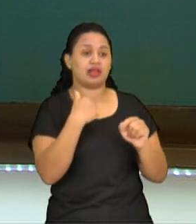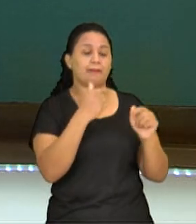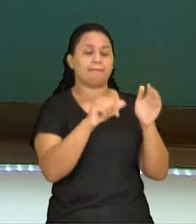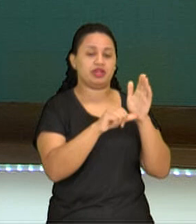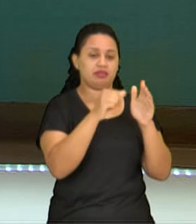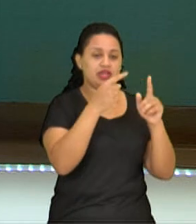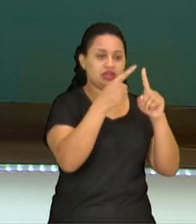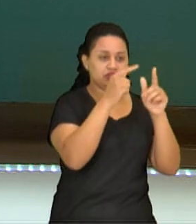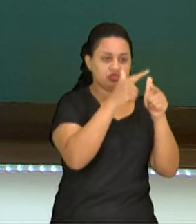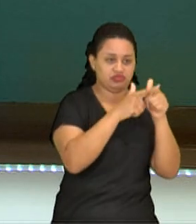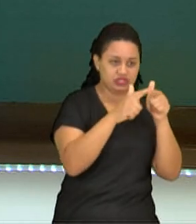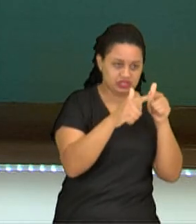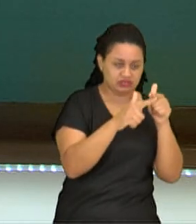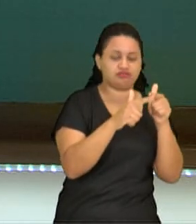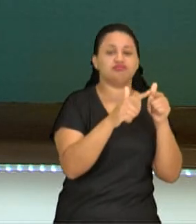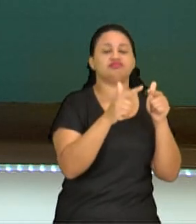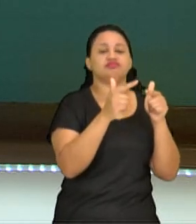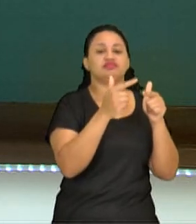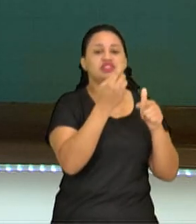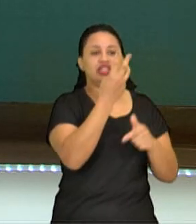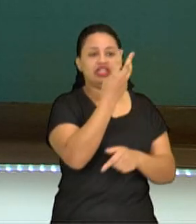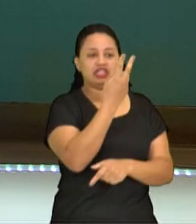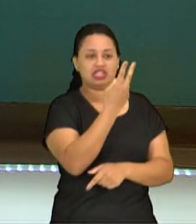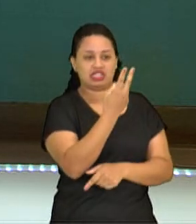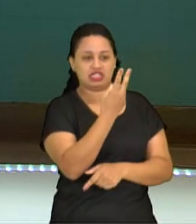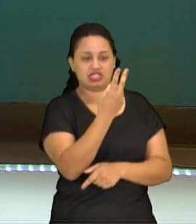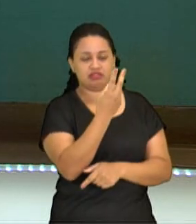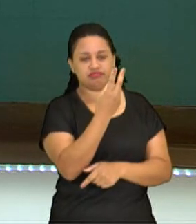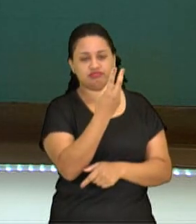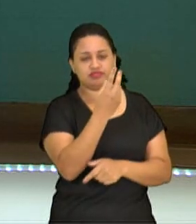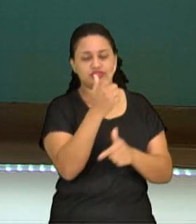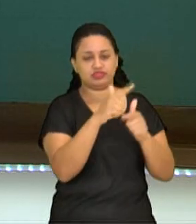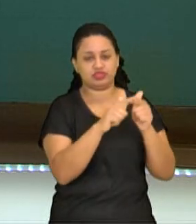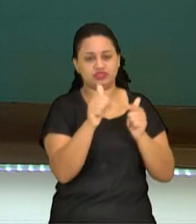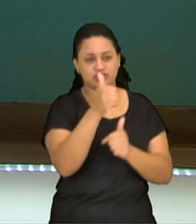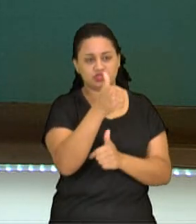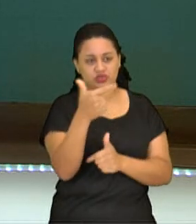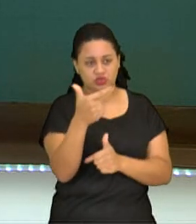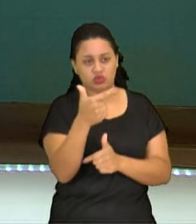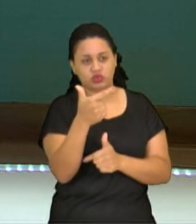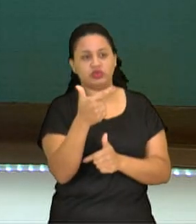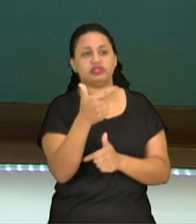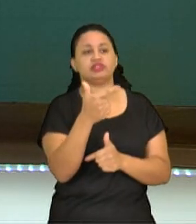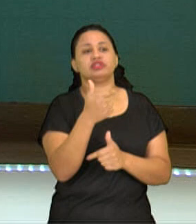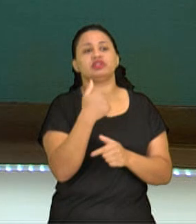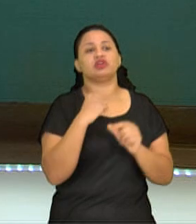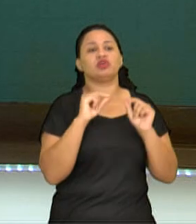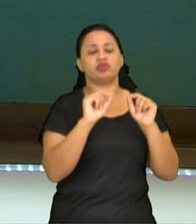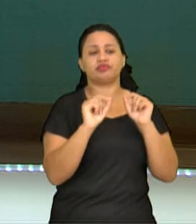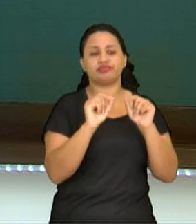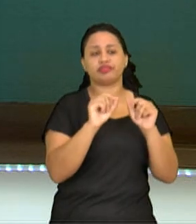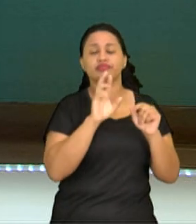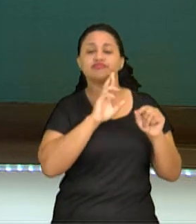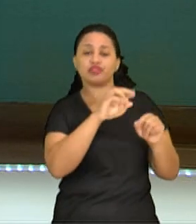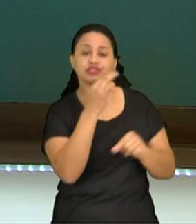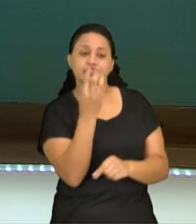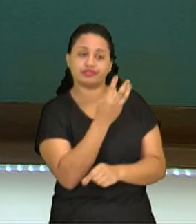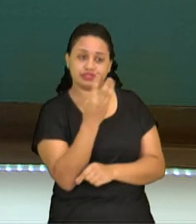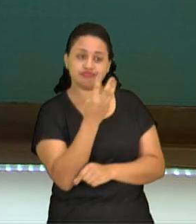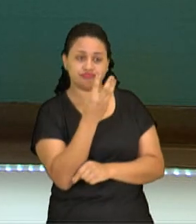resolver primeiro a divisão, né? Então, e depois a multiplicação que vier na ordem. Então, 36 dividido por